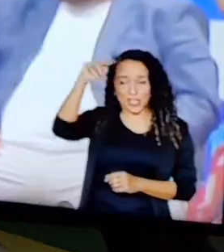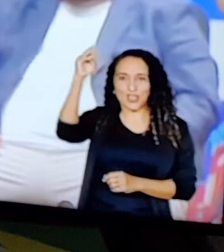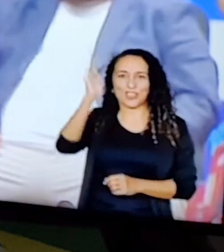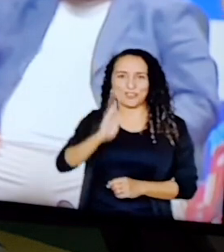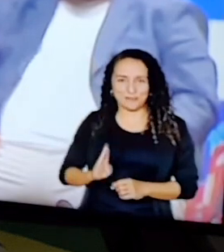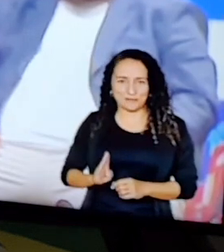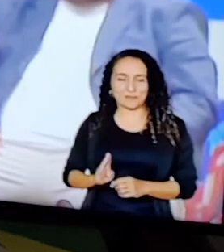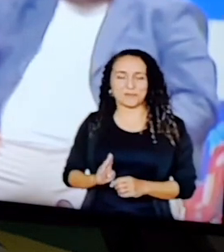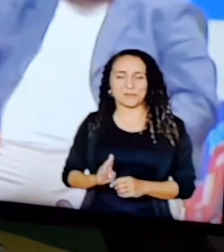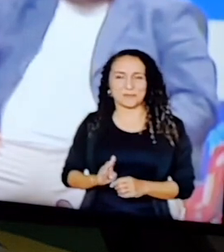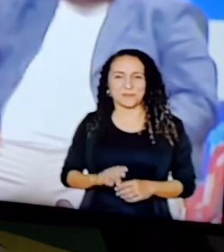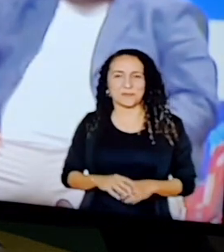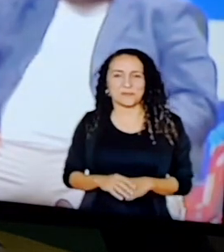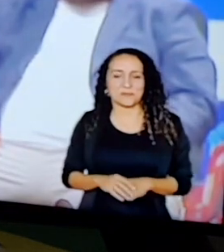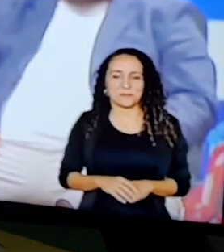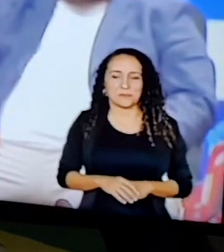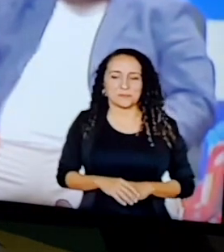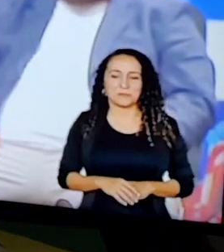País.